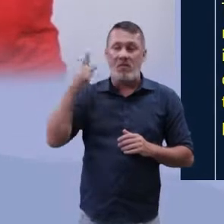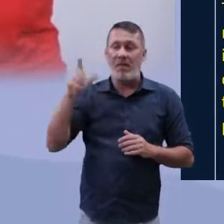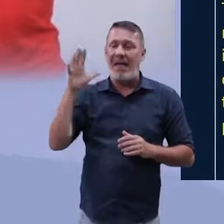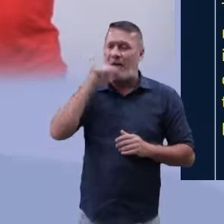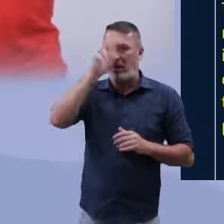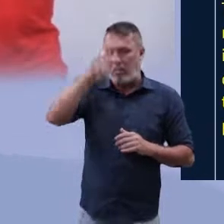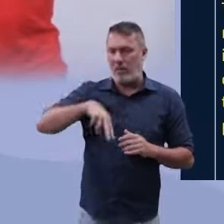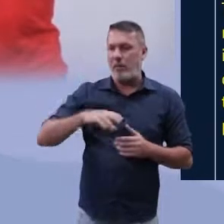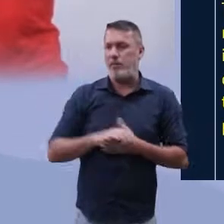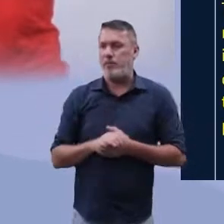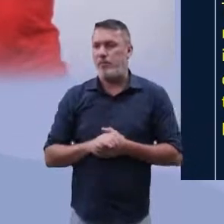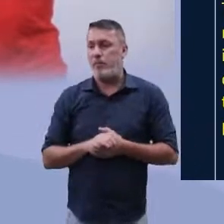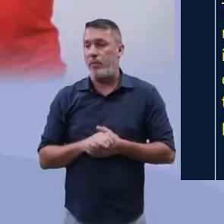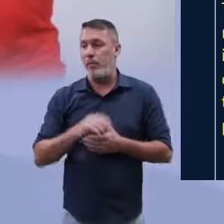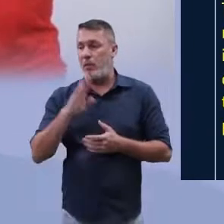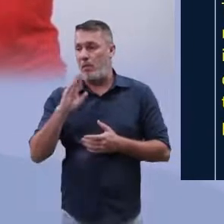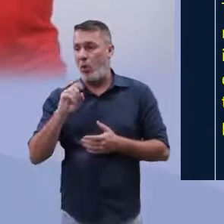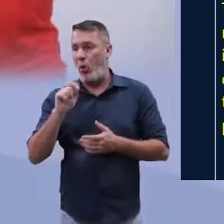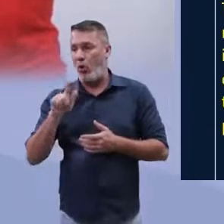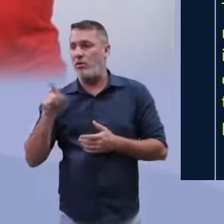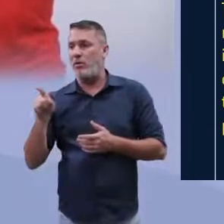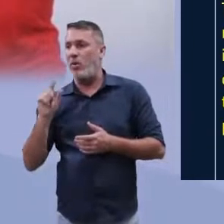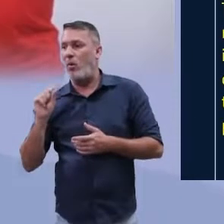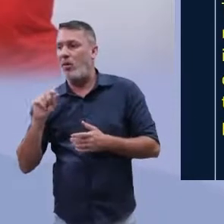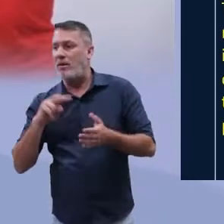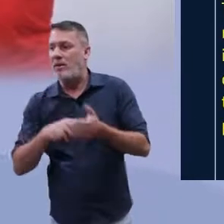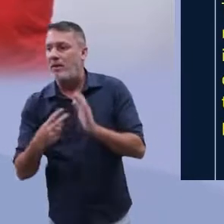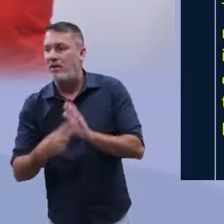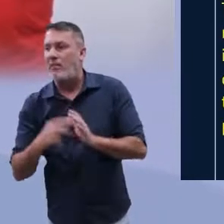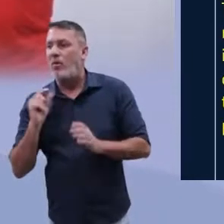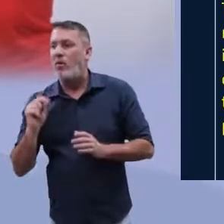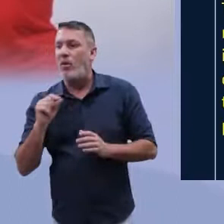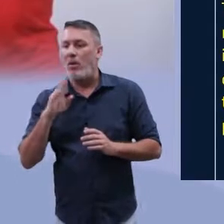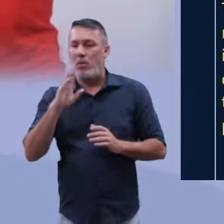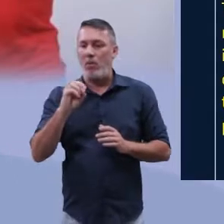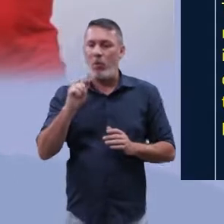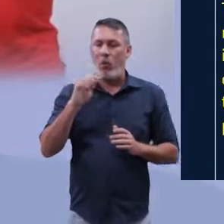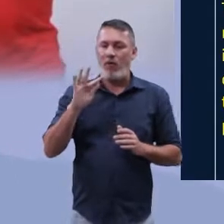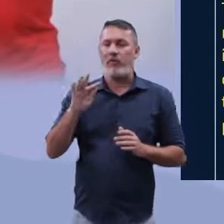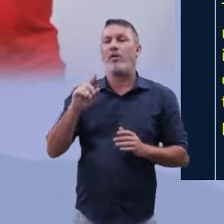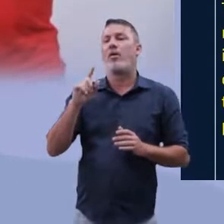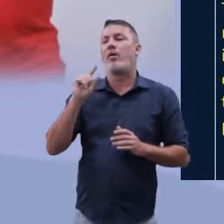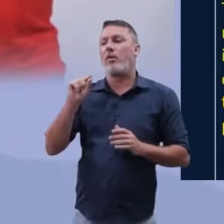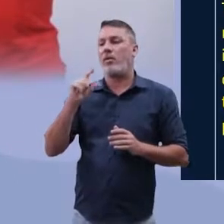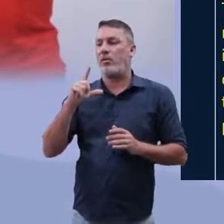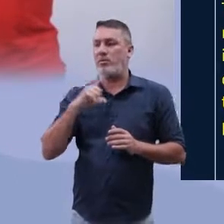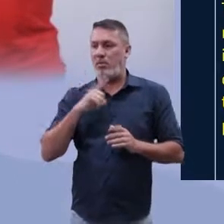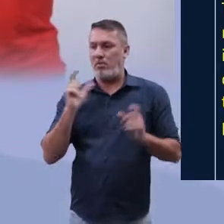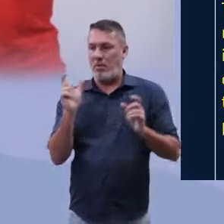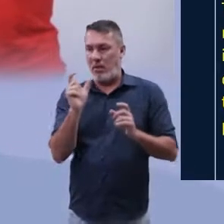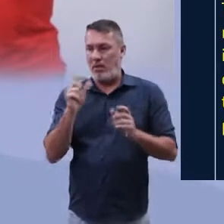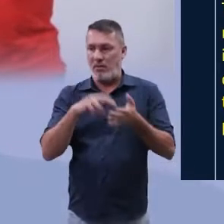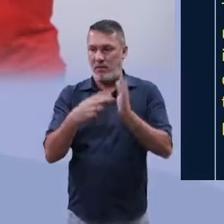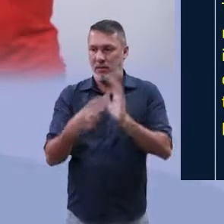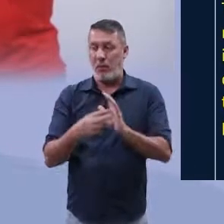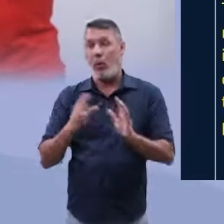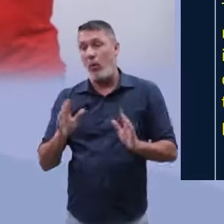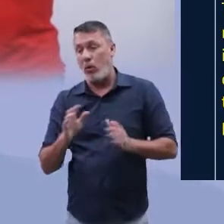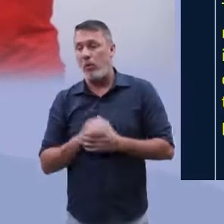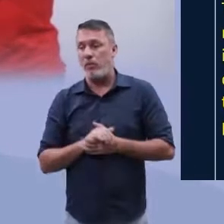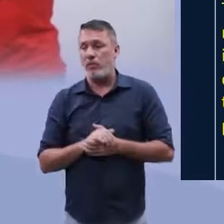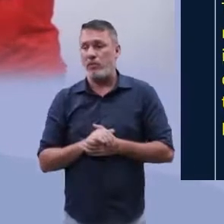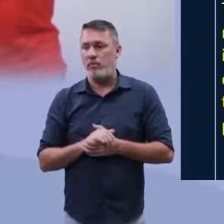você. Então vamos dar uma olhada rápida. Bog off is used as a noun and there is some great bog offs on at the